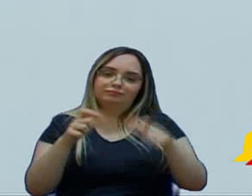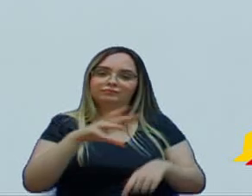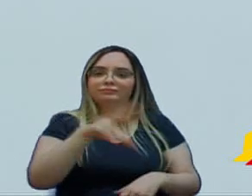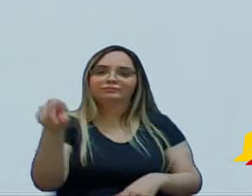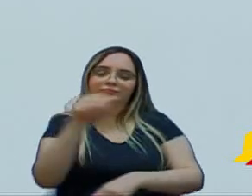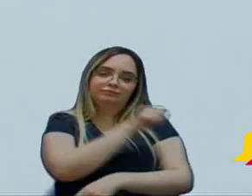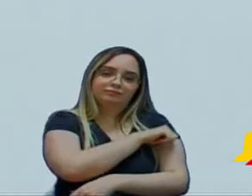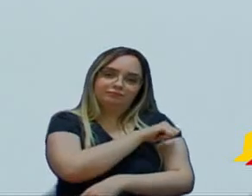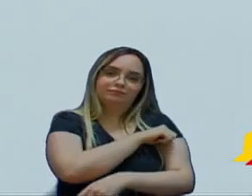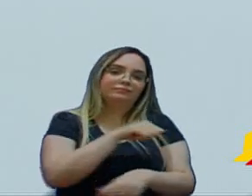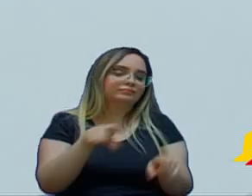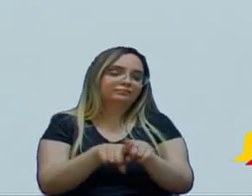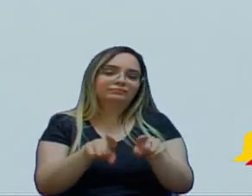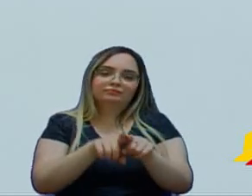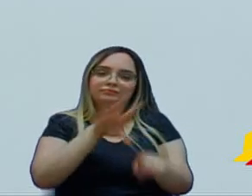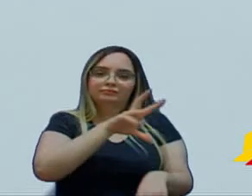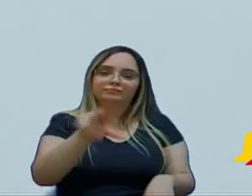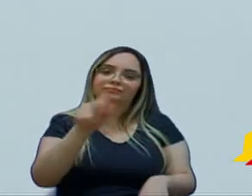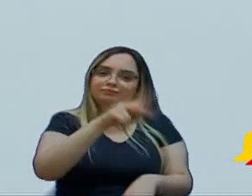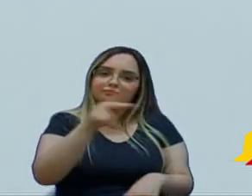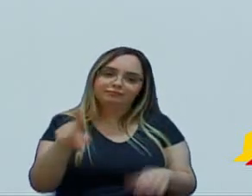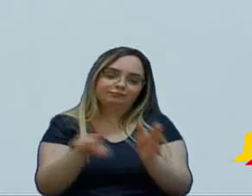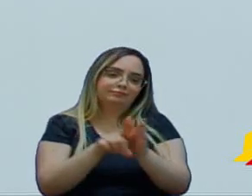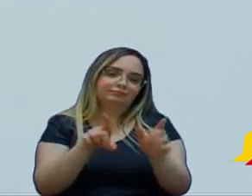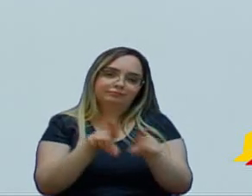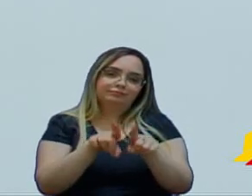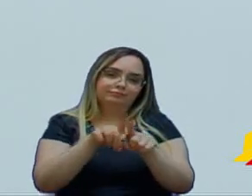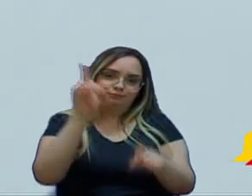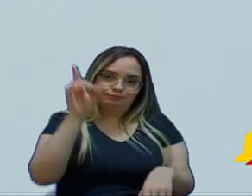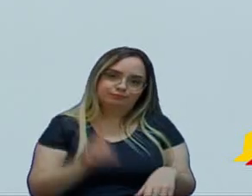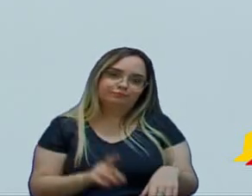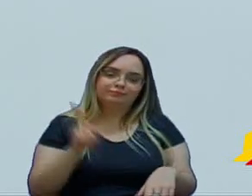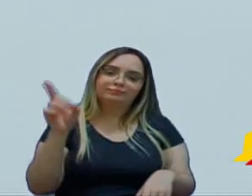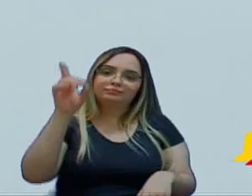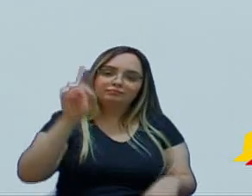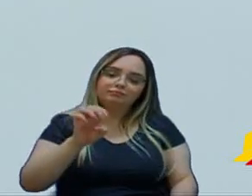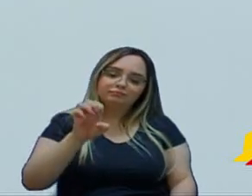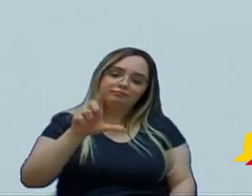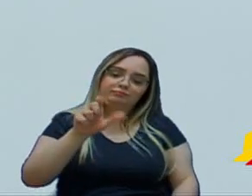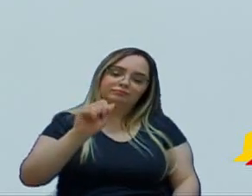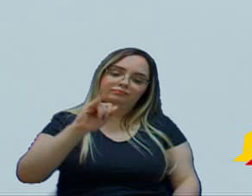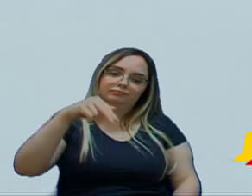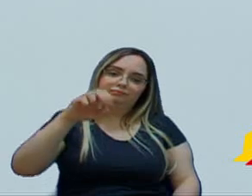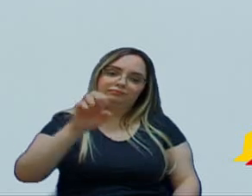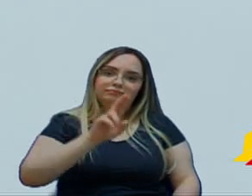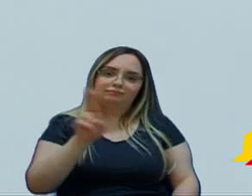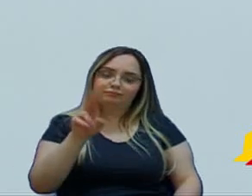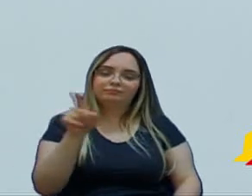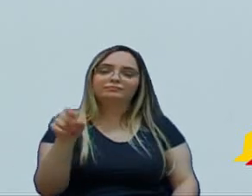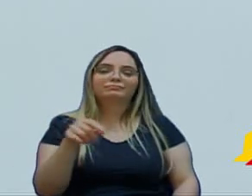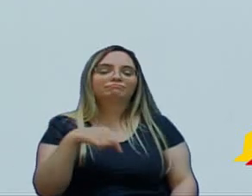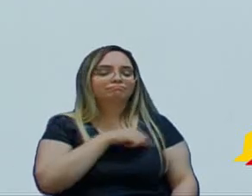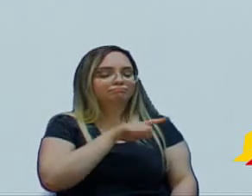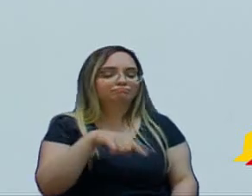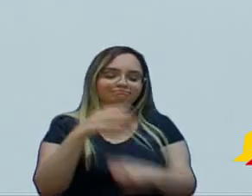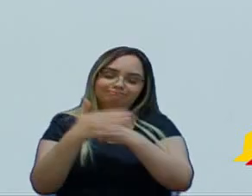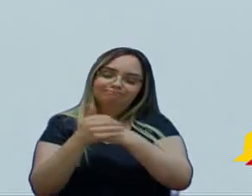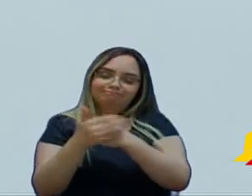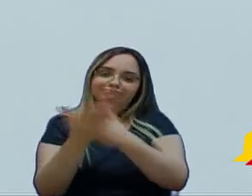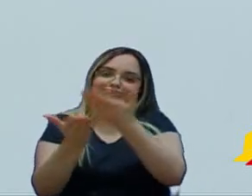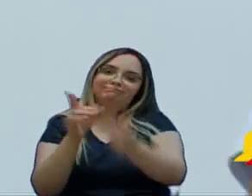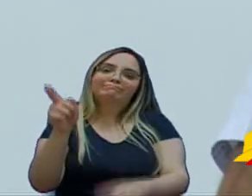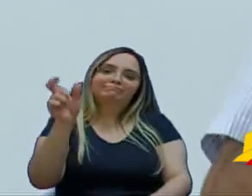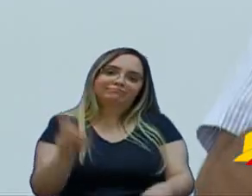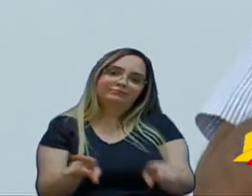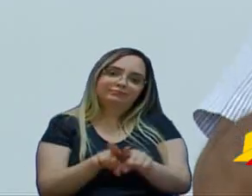alunos ali, e as professoras e a diretora. Um abraço para a diretora Elaine lá, ela sabe que tem um carinho enorme por ela também.